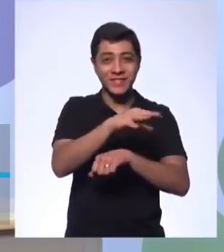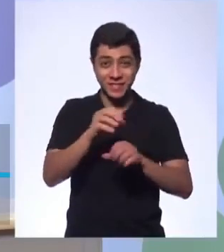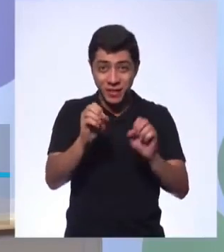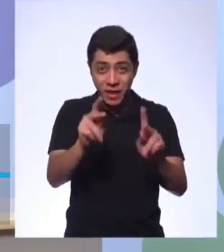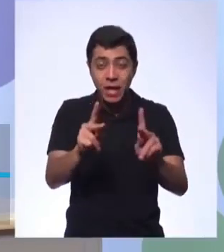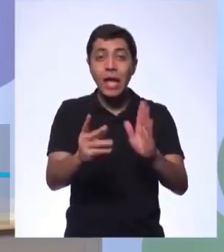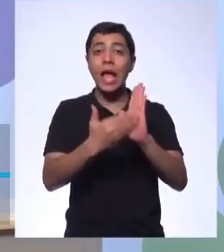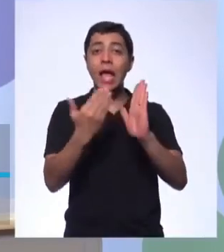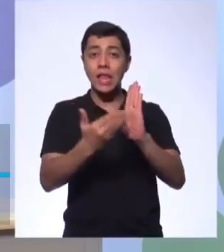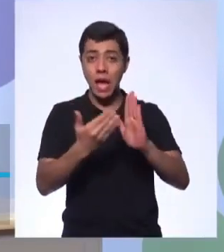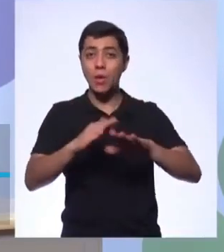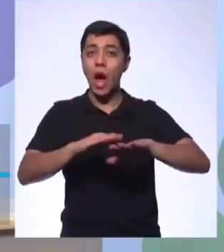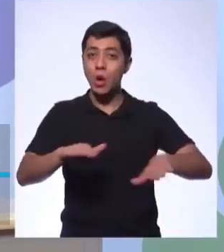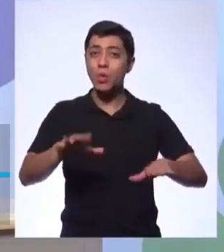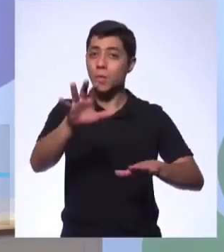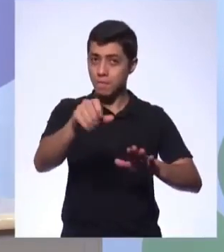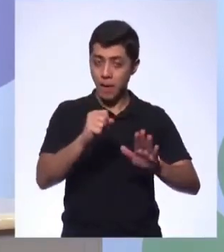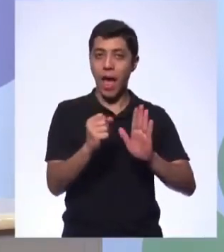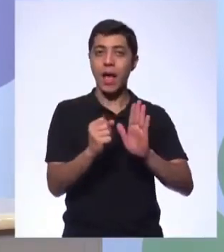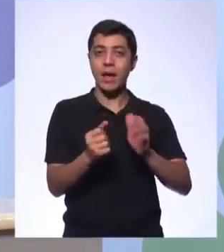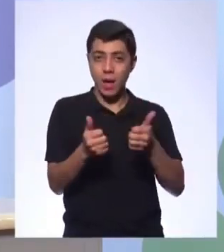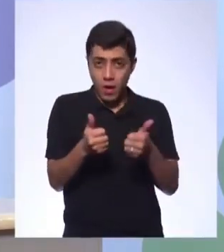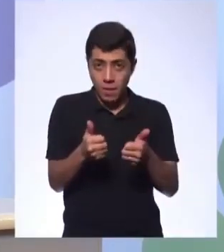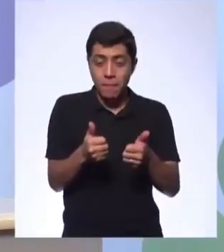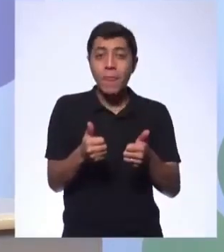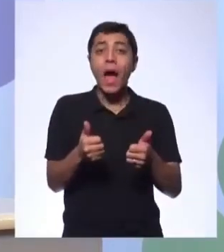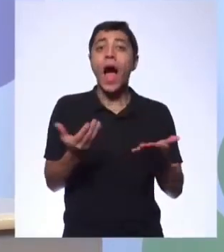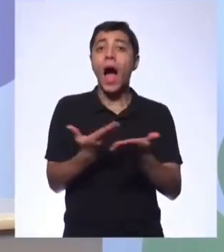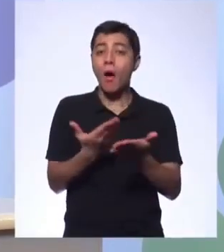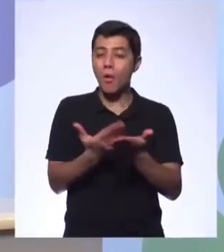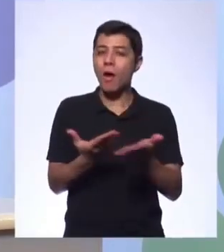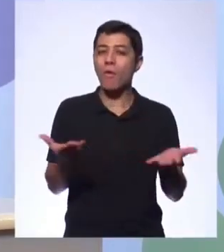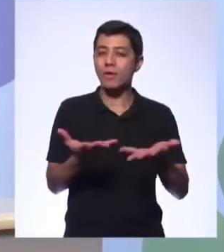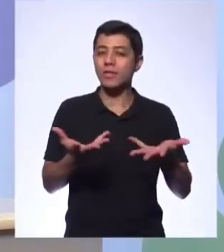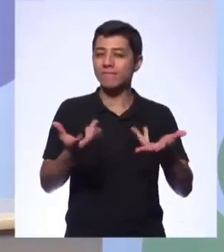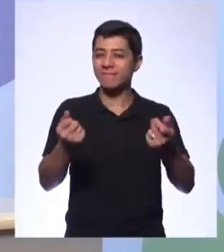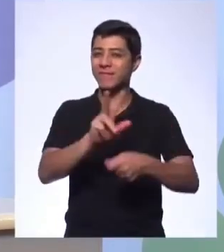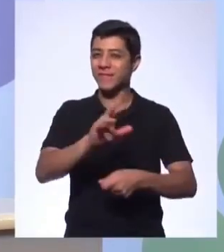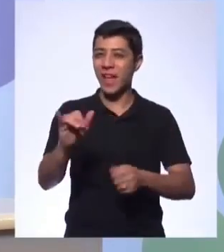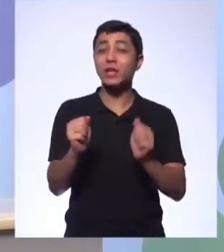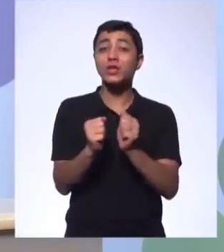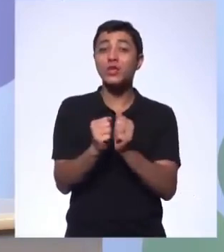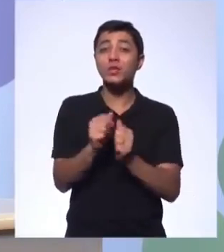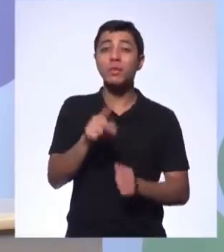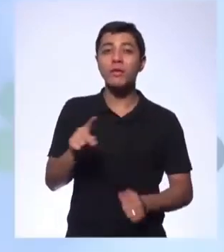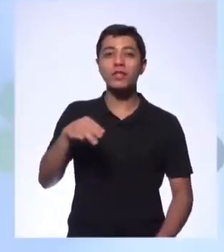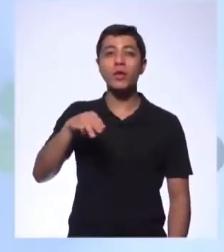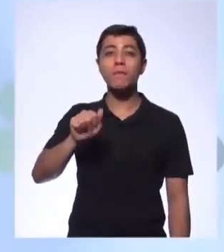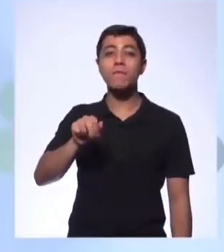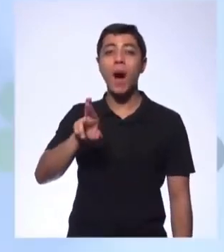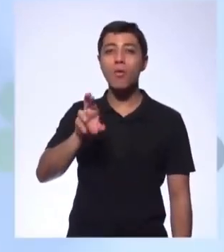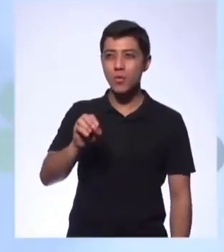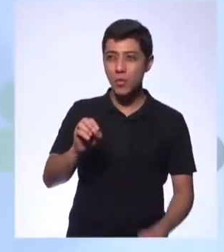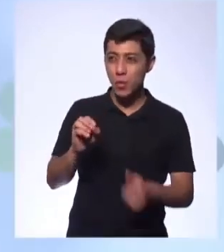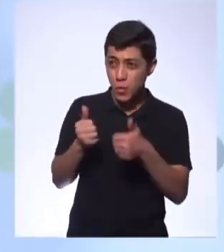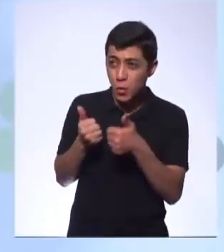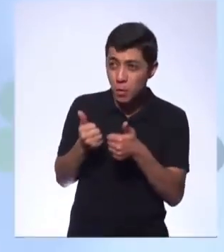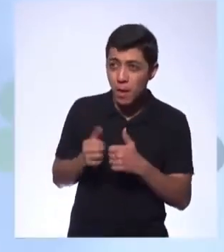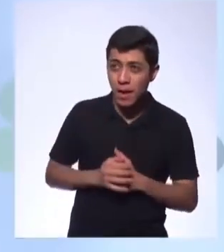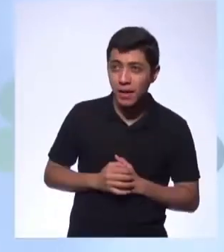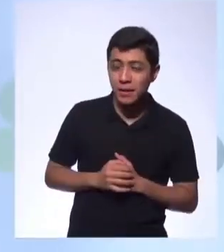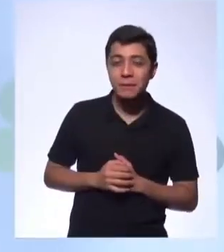que promete hoje. Estamos aqui com o nosso professor Mauro. E aí, professor Mauro, tudo jóia? Professora Tayana, mais uma vez